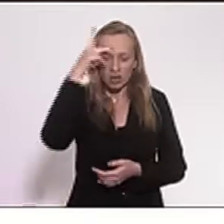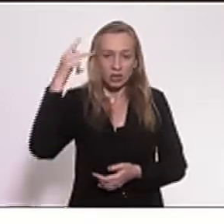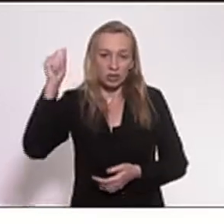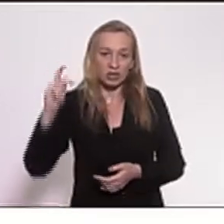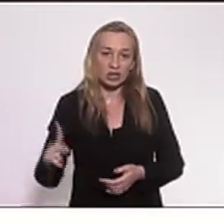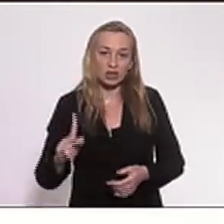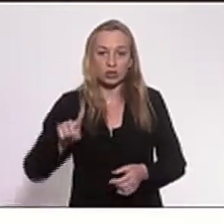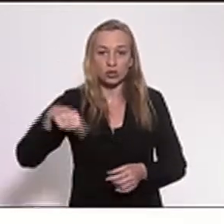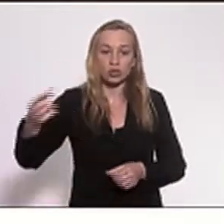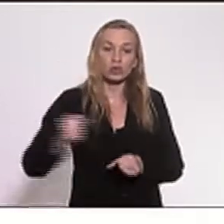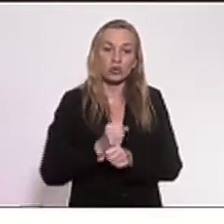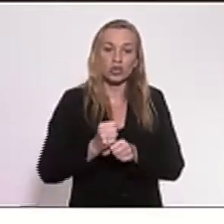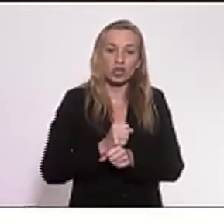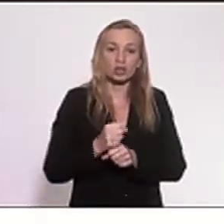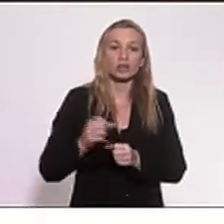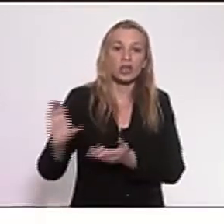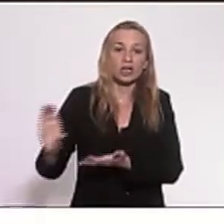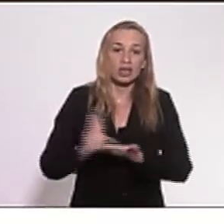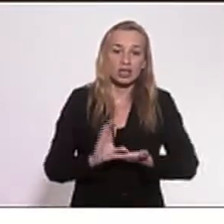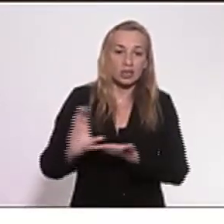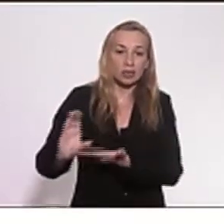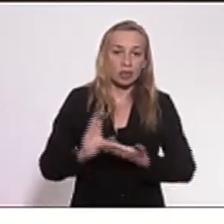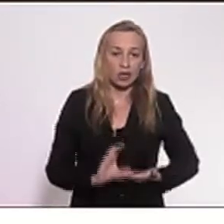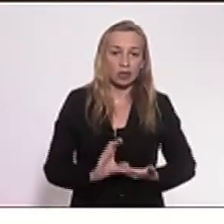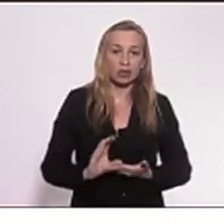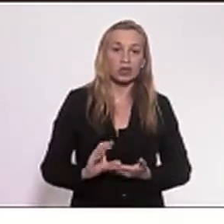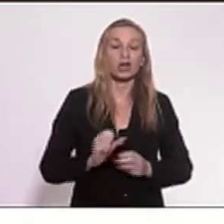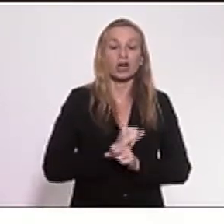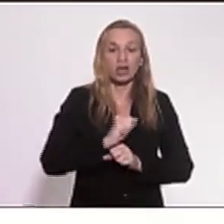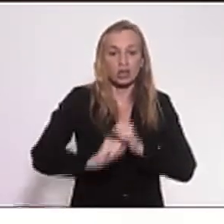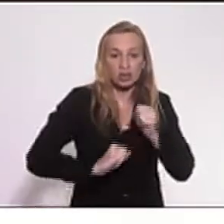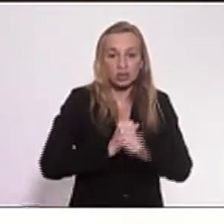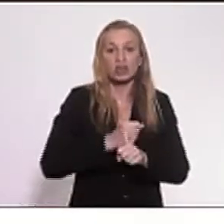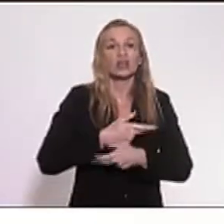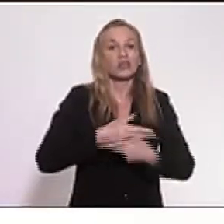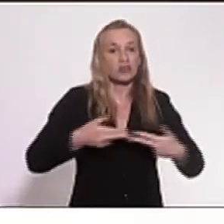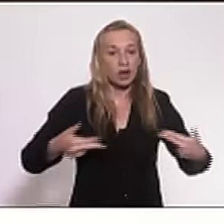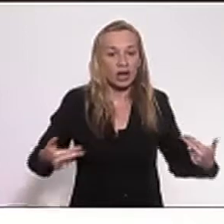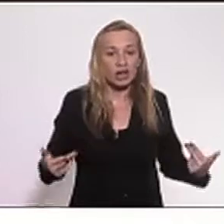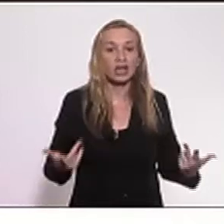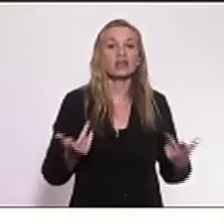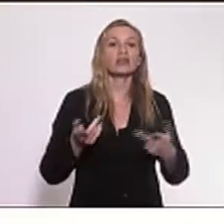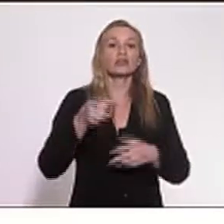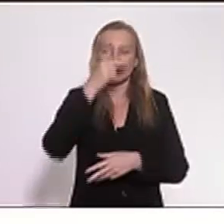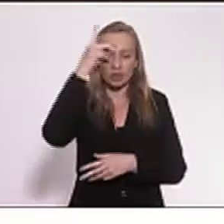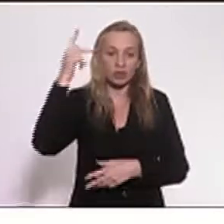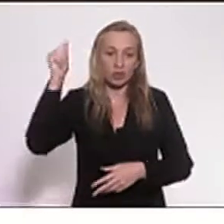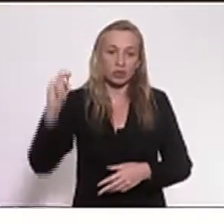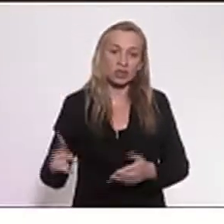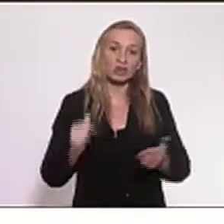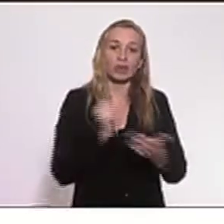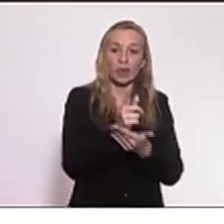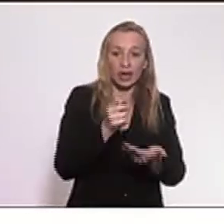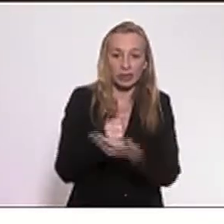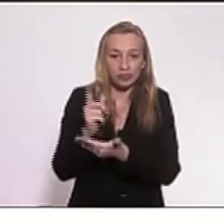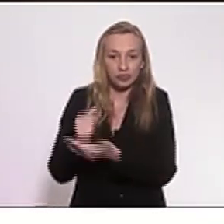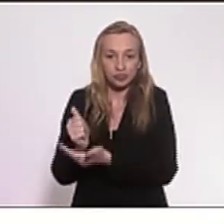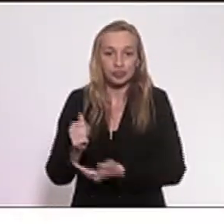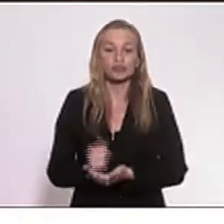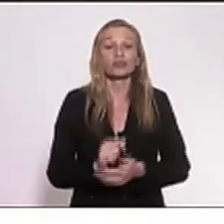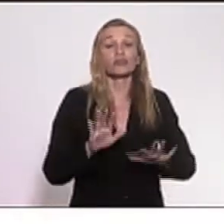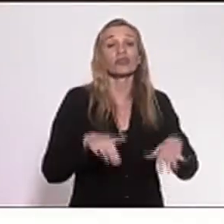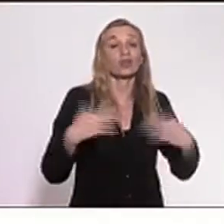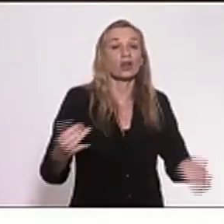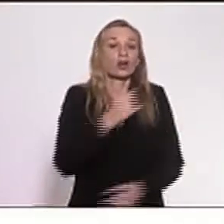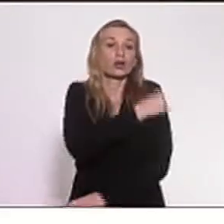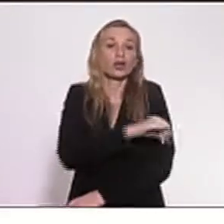anos seguintes, vai recebendo anualmente mais milhares de aposentados para efetuar esses pagamentos. Então, o Rio